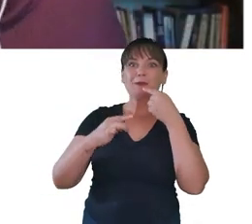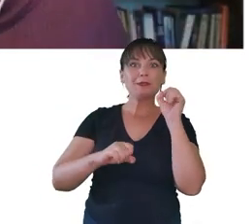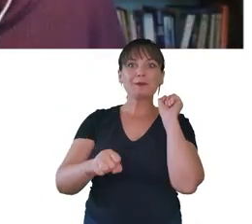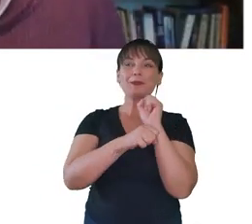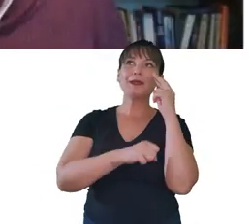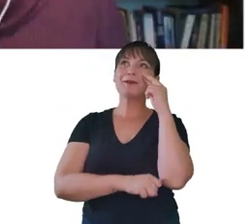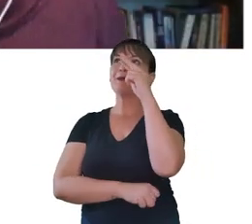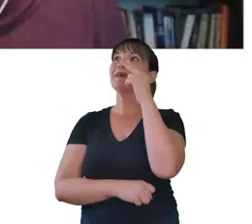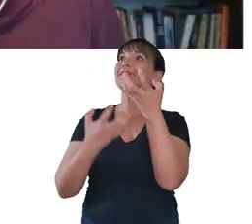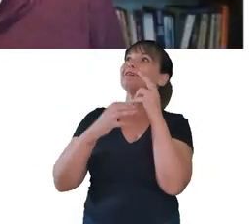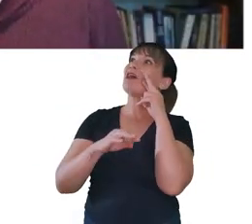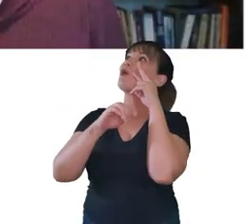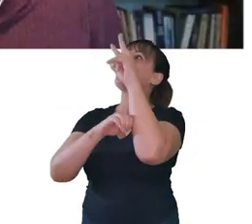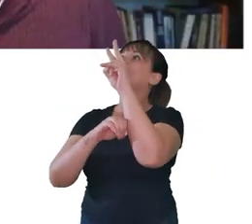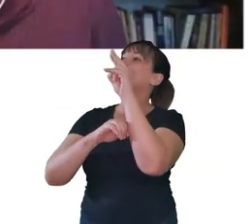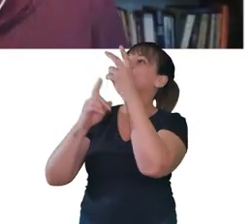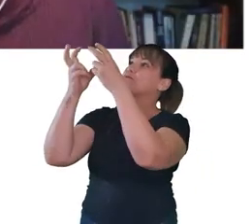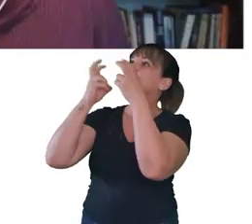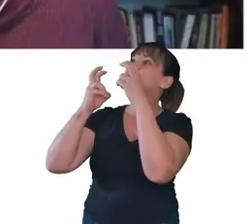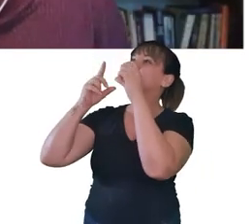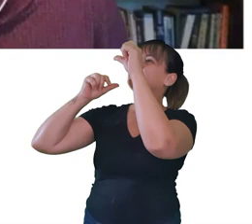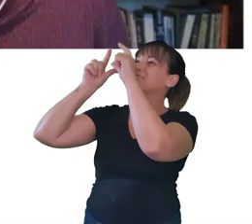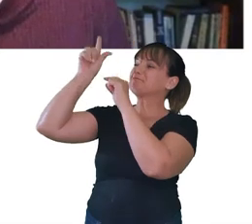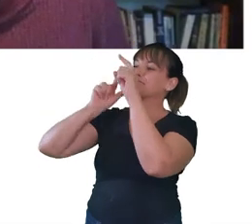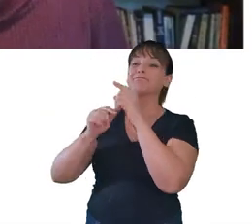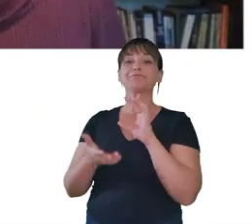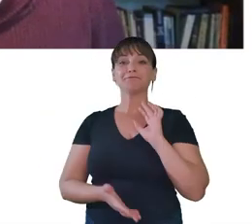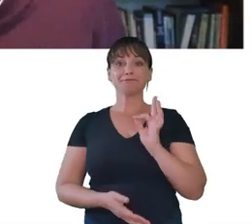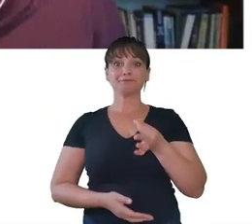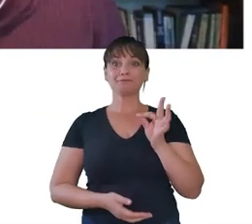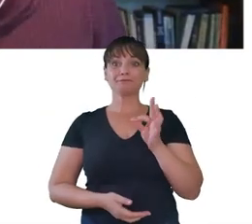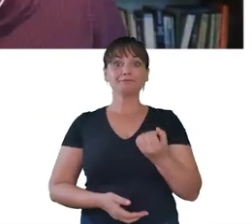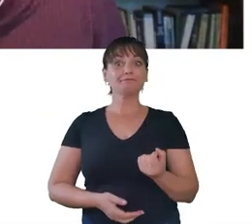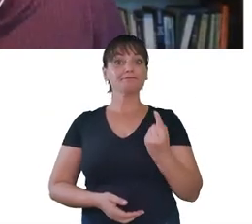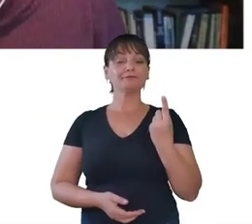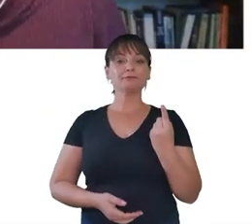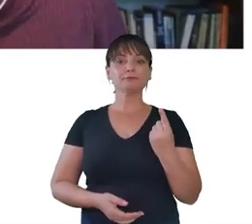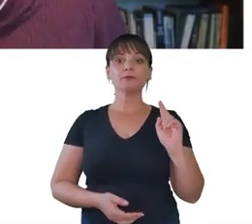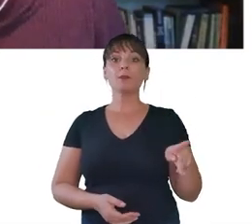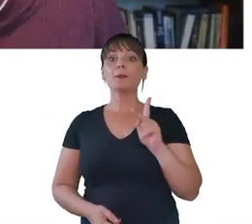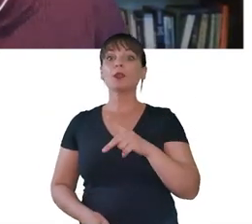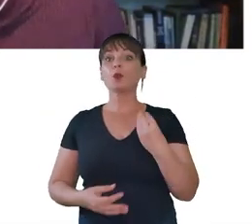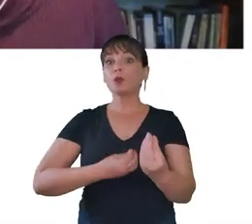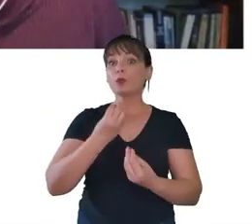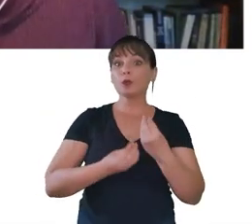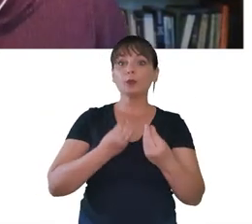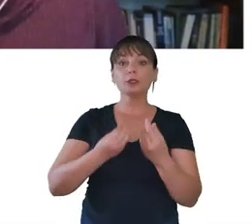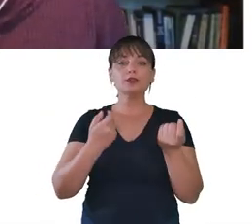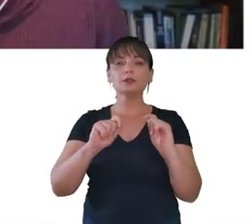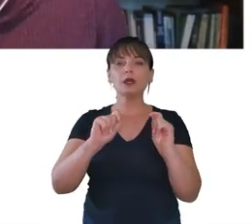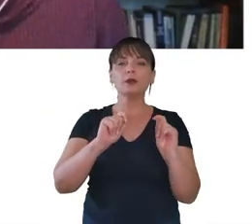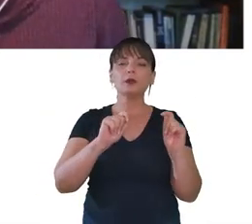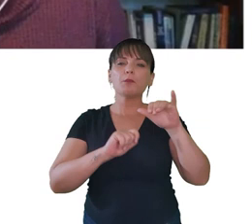aquelas constelações. Tem razão, é muito fantástico. É, professora, como que a gente pode usar a astronomia